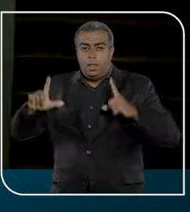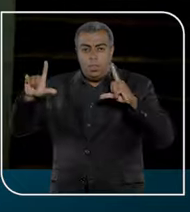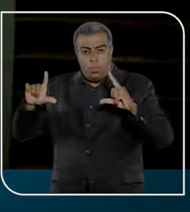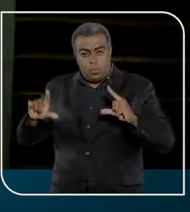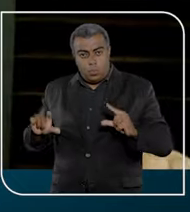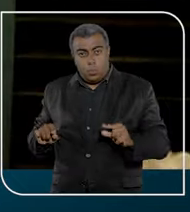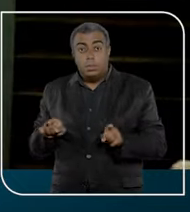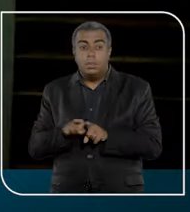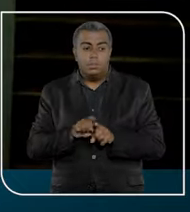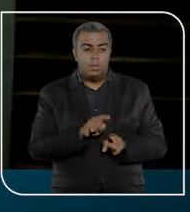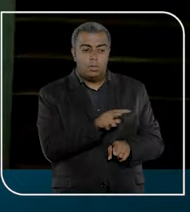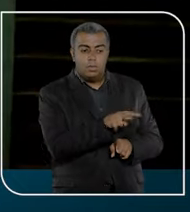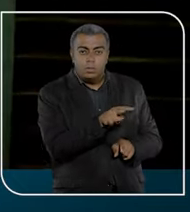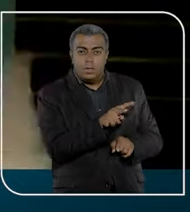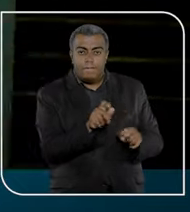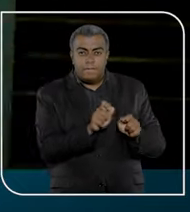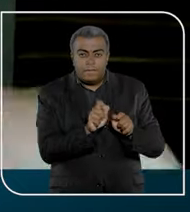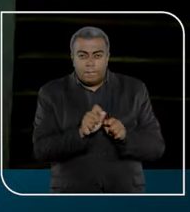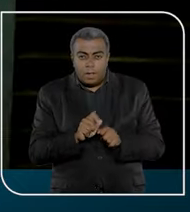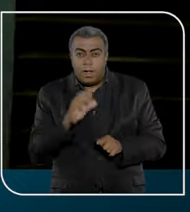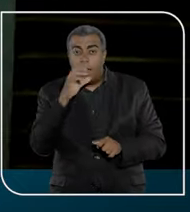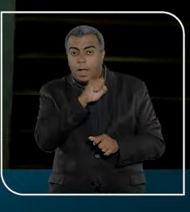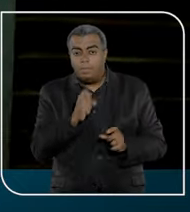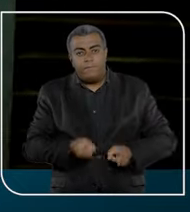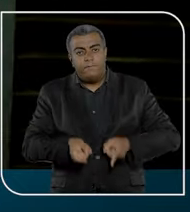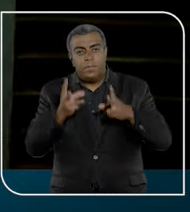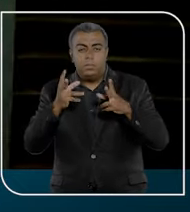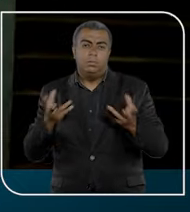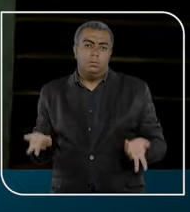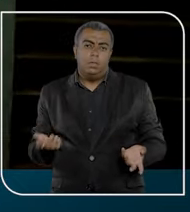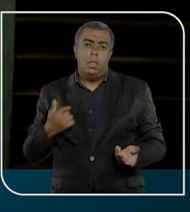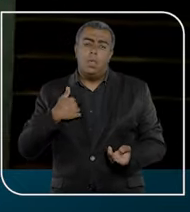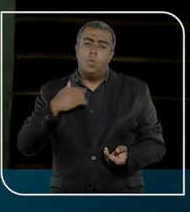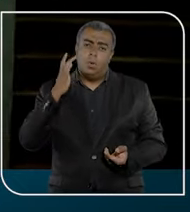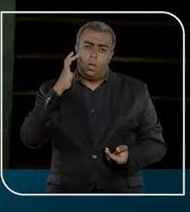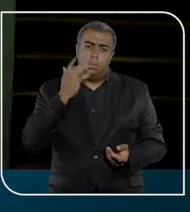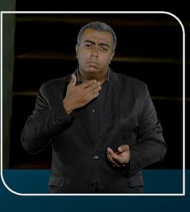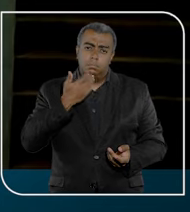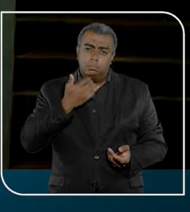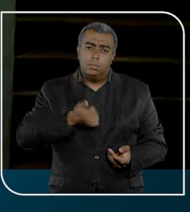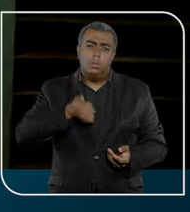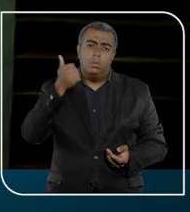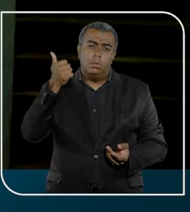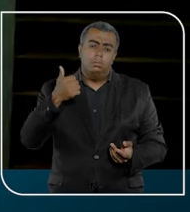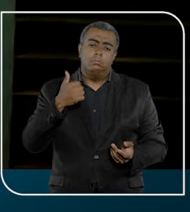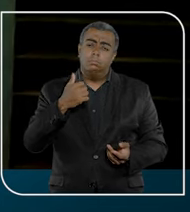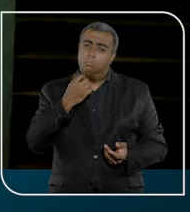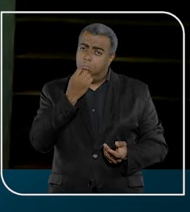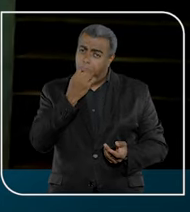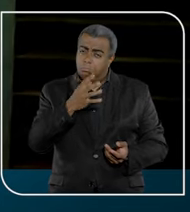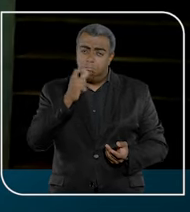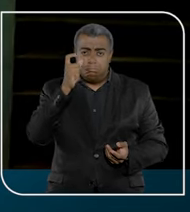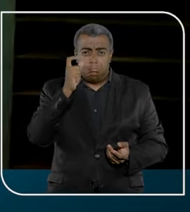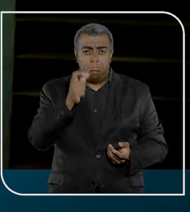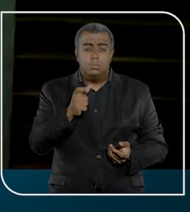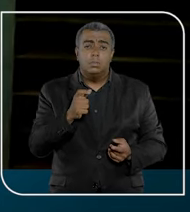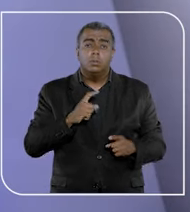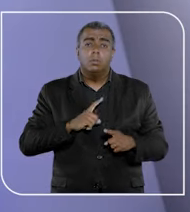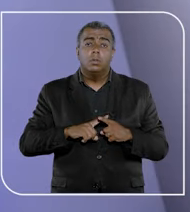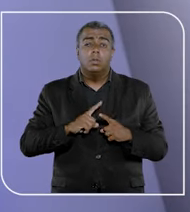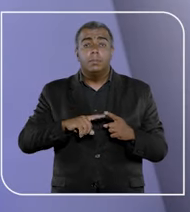custo e traz uma maior velocidade nessa venda. Então, eu acho que é algo